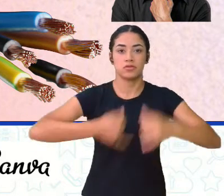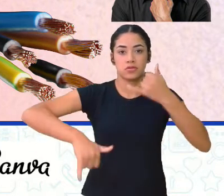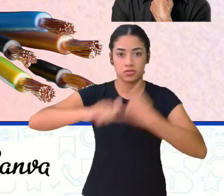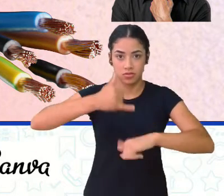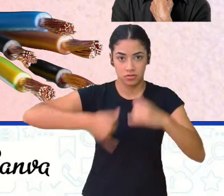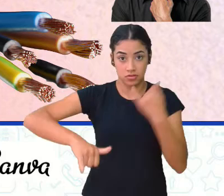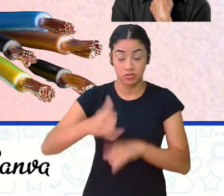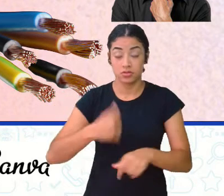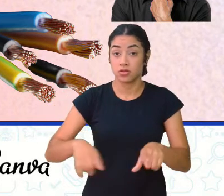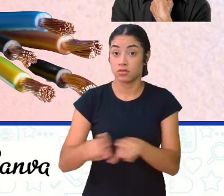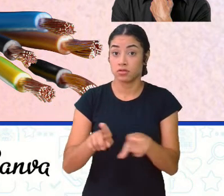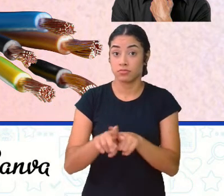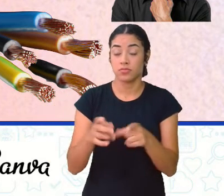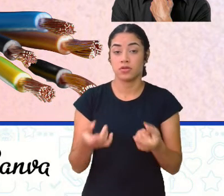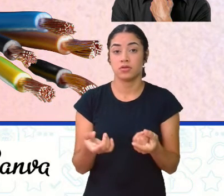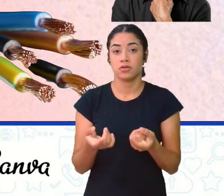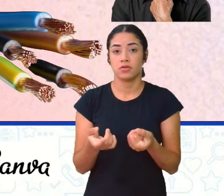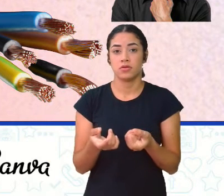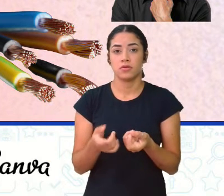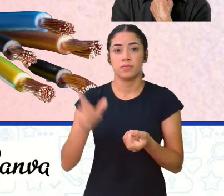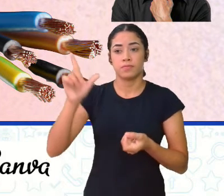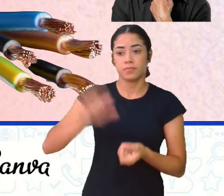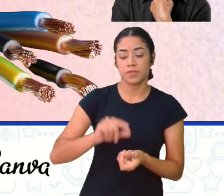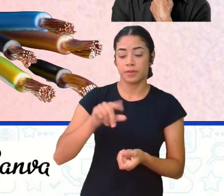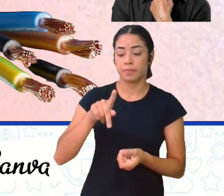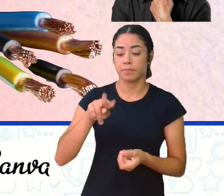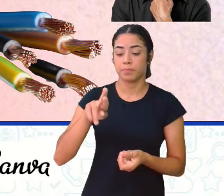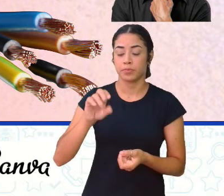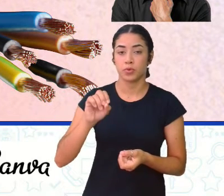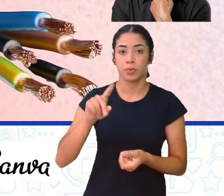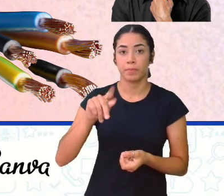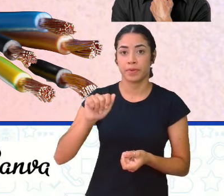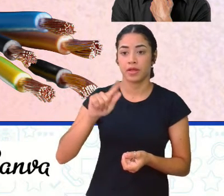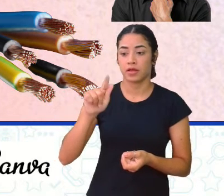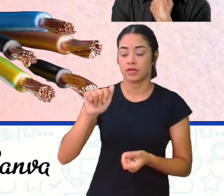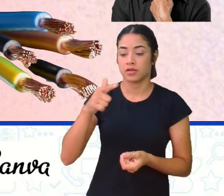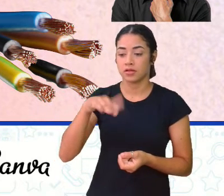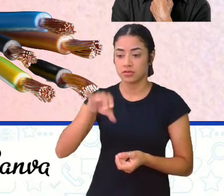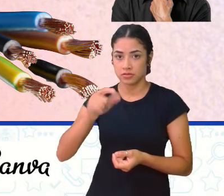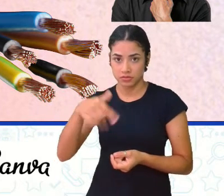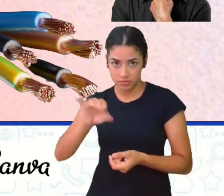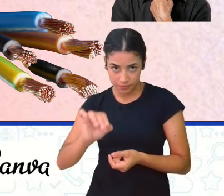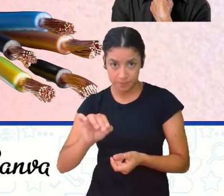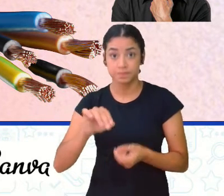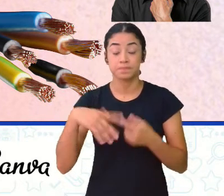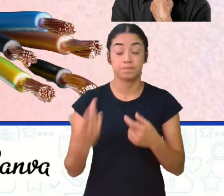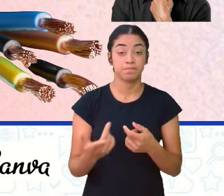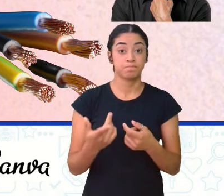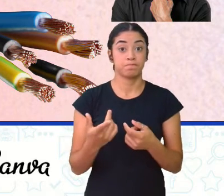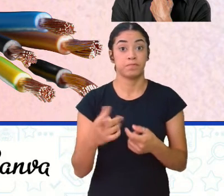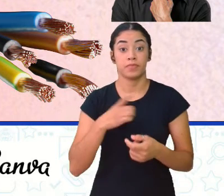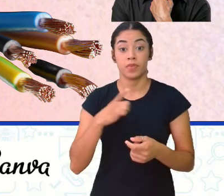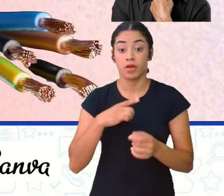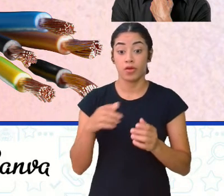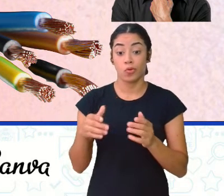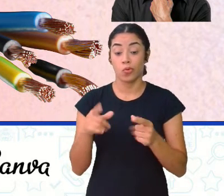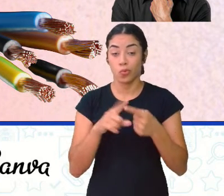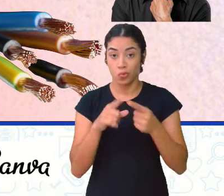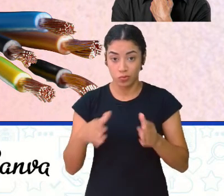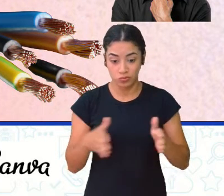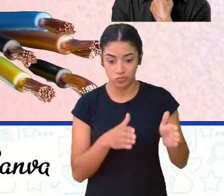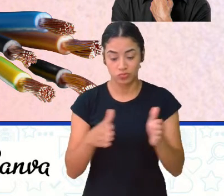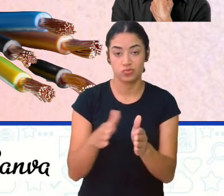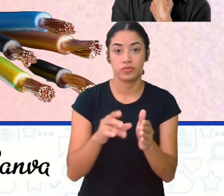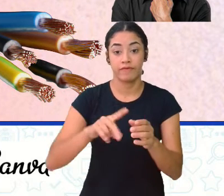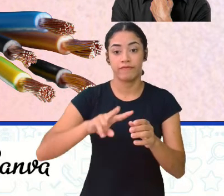e inibindo a propagação, respectivamente. Então, o que é que vai acontecer? Existem os condutores, né, que vão